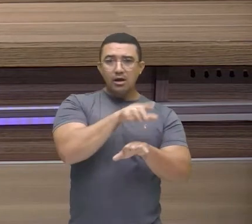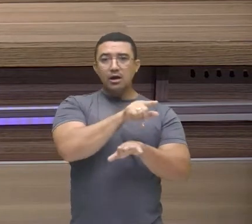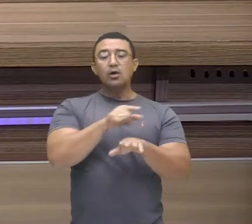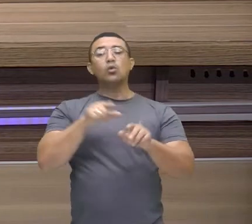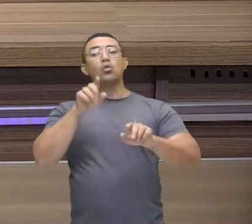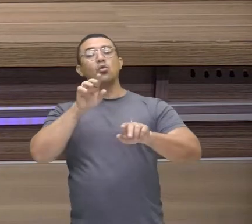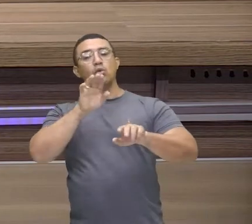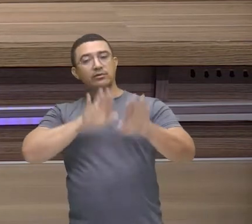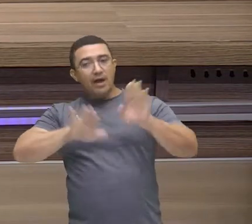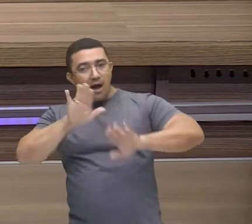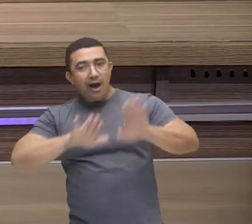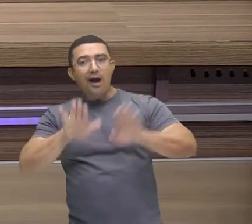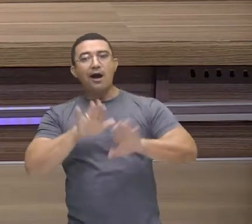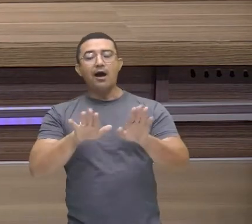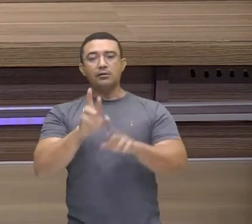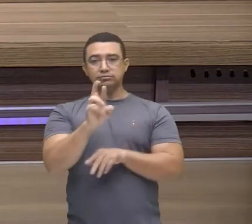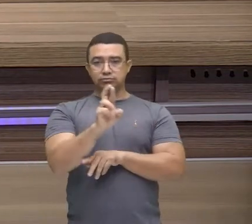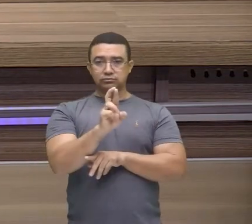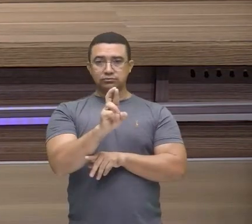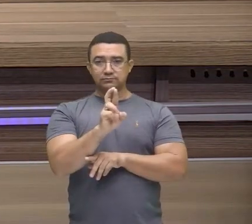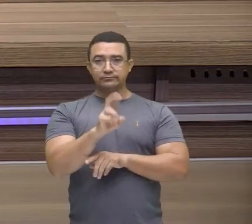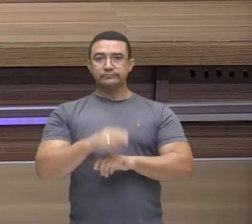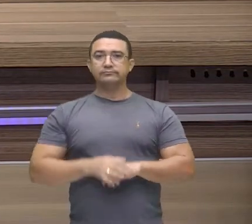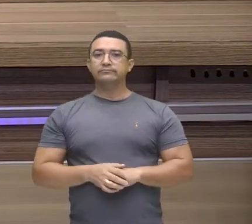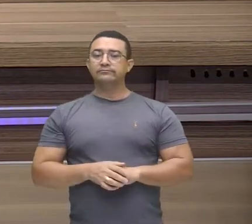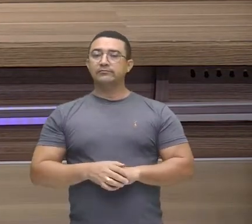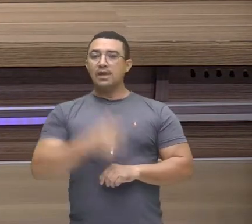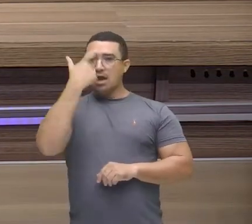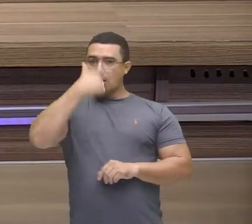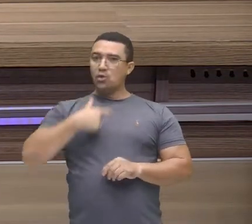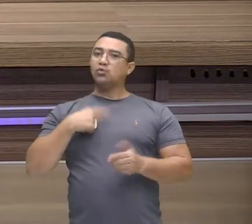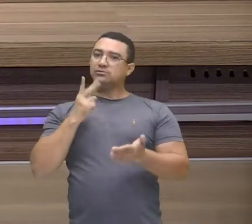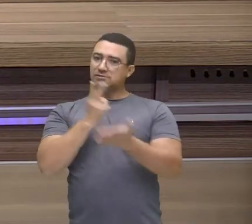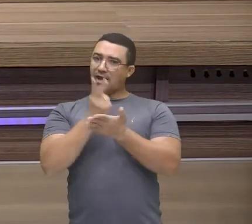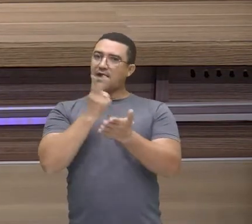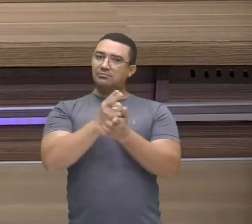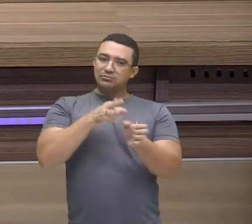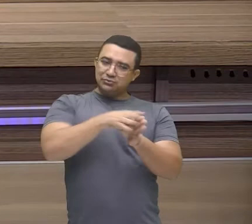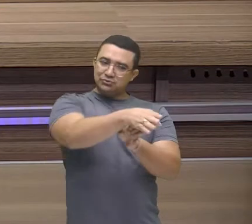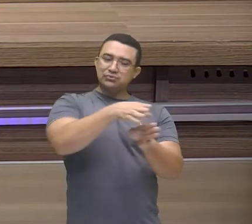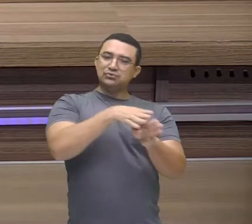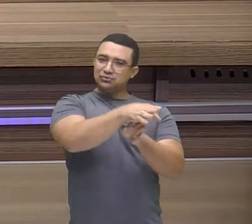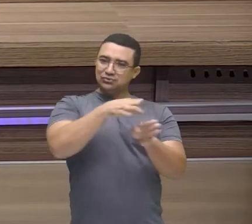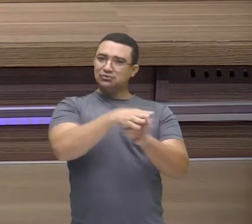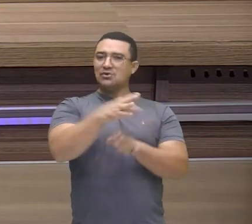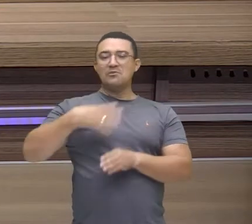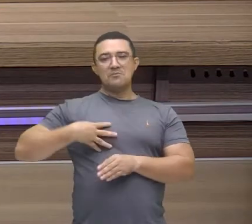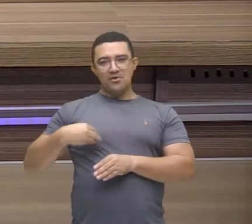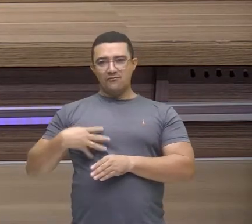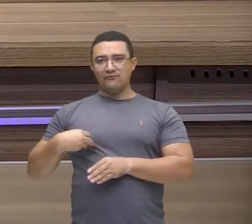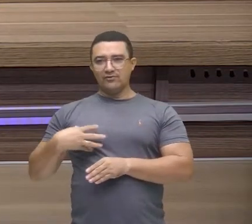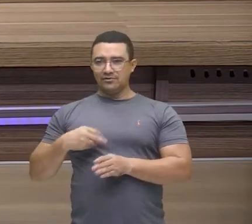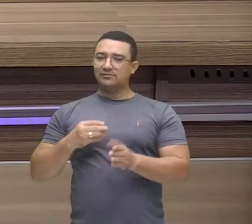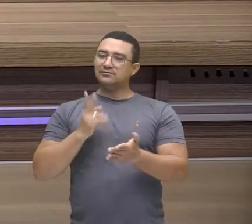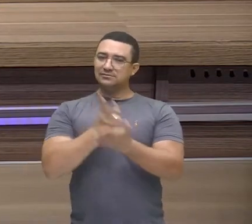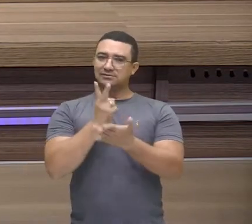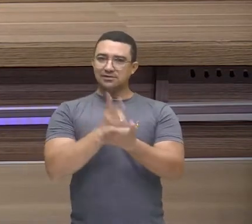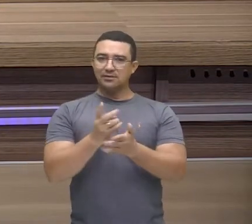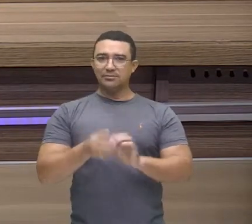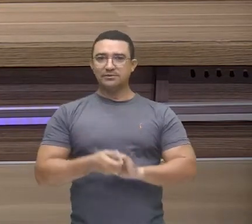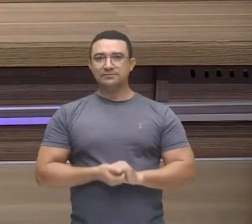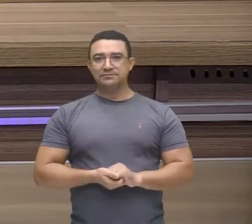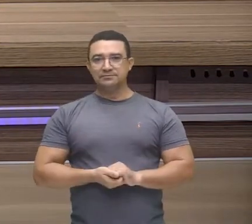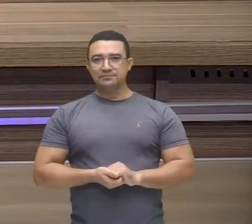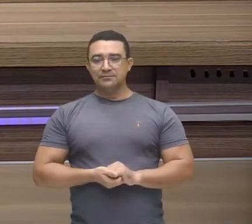pode deixar, todos os dias, porque senão a gente vai incorrer numa outra situação, que é essa parte da